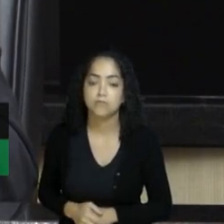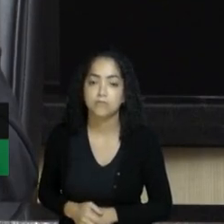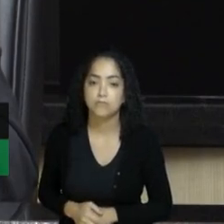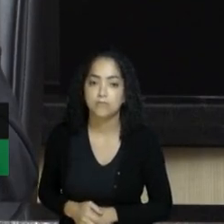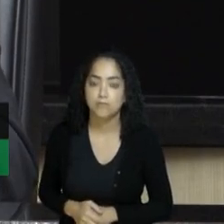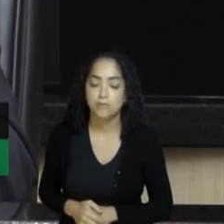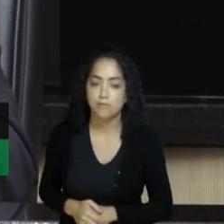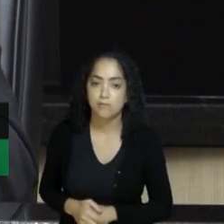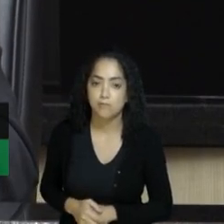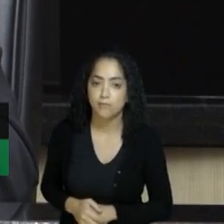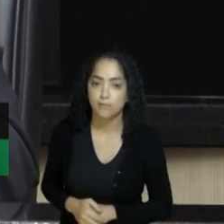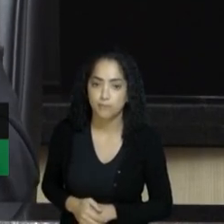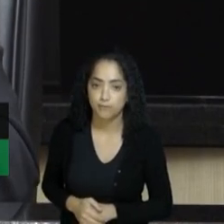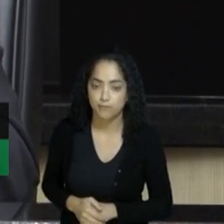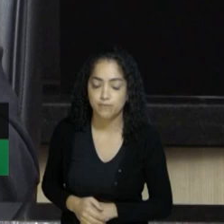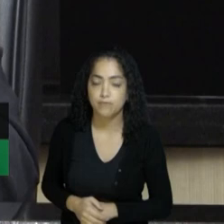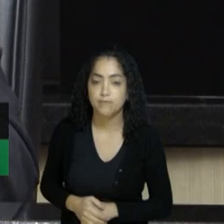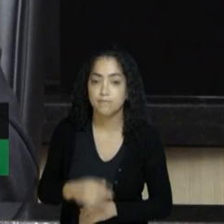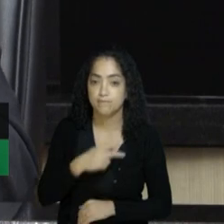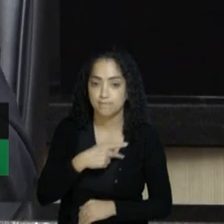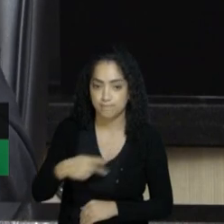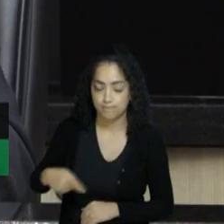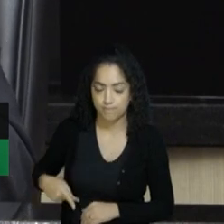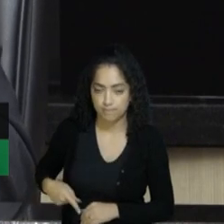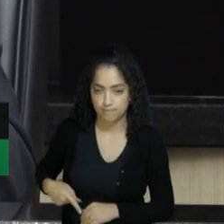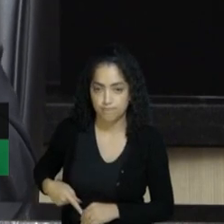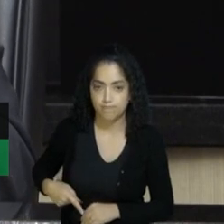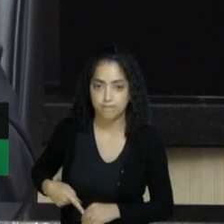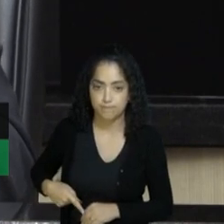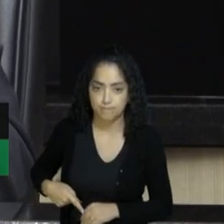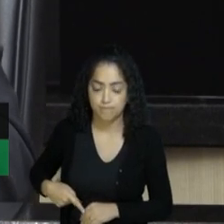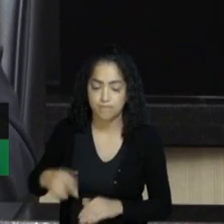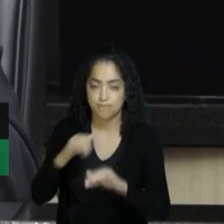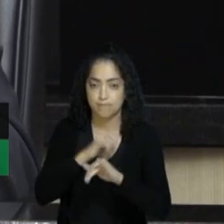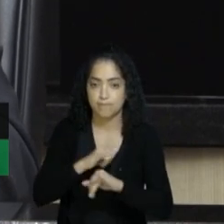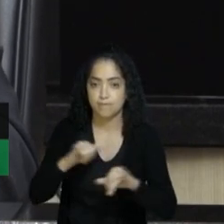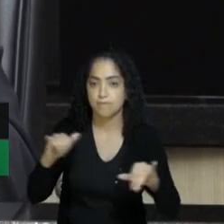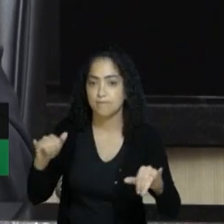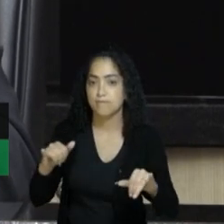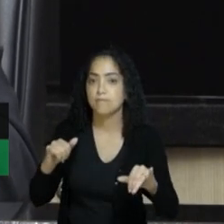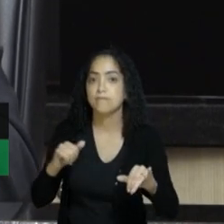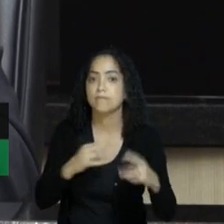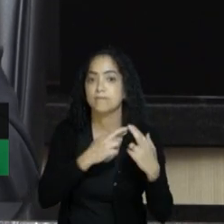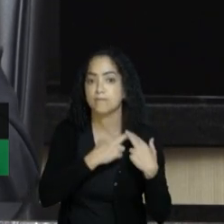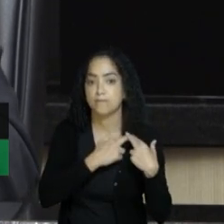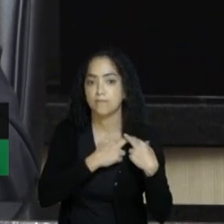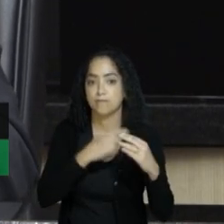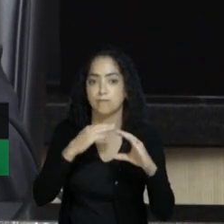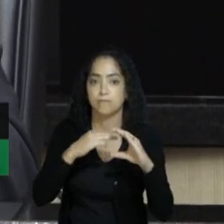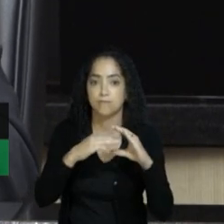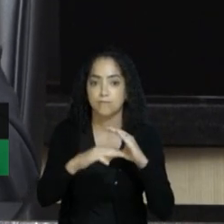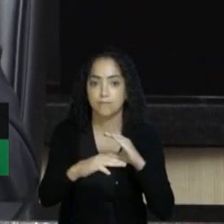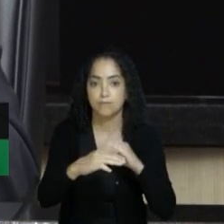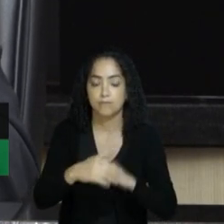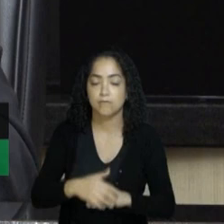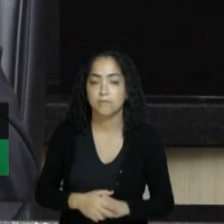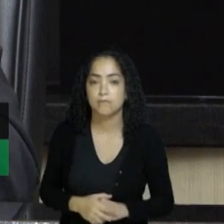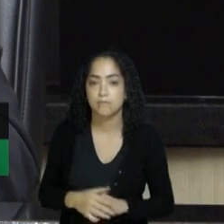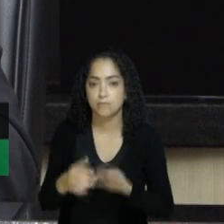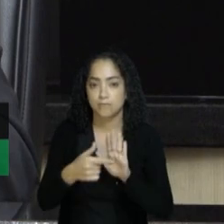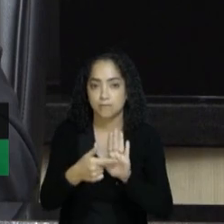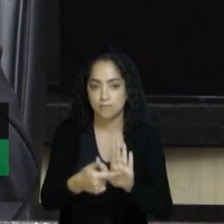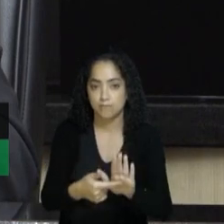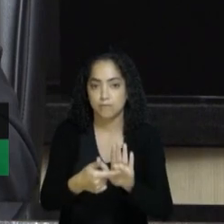1385/2023. O senhor presidente ainda comunicou que encaminhará aos destinatários as